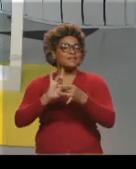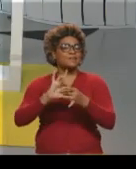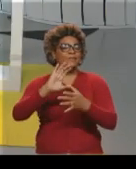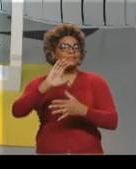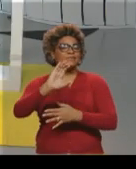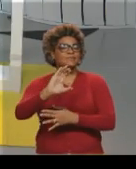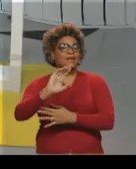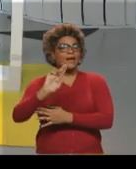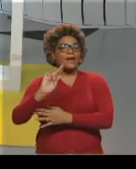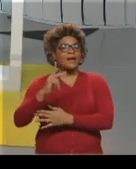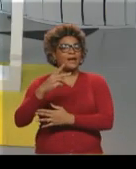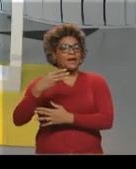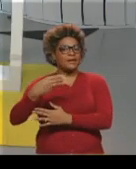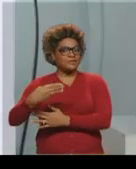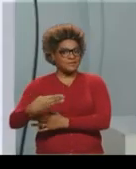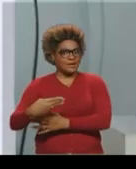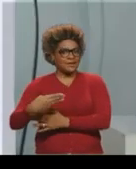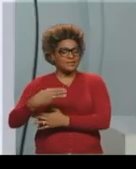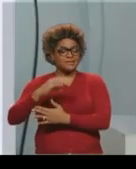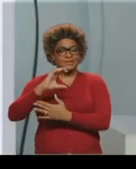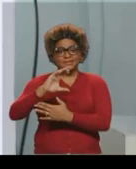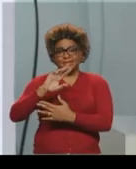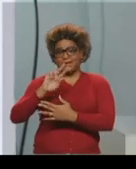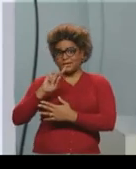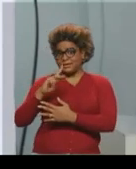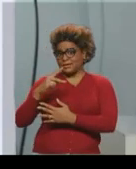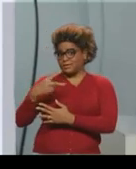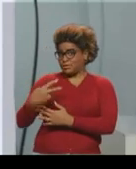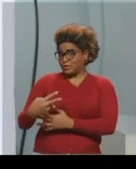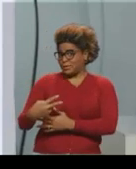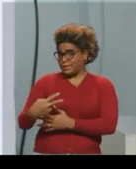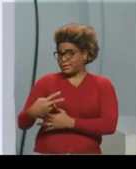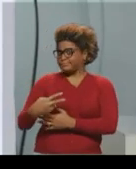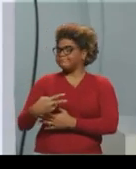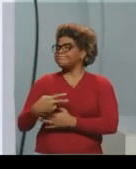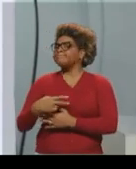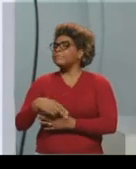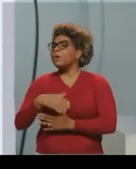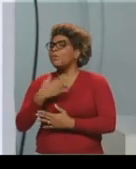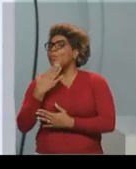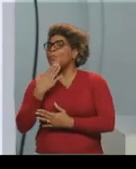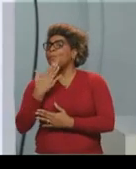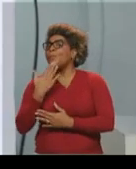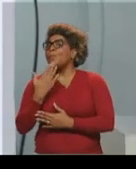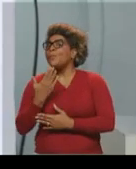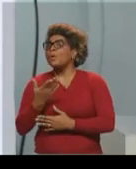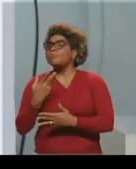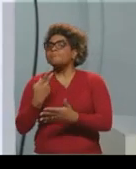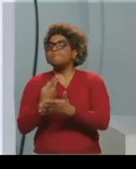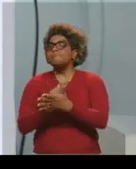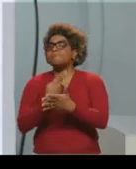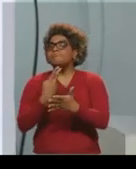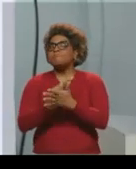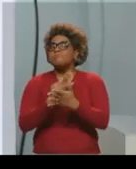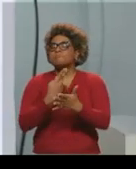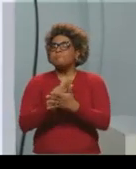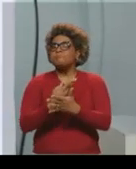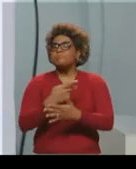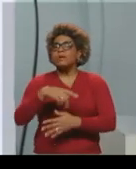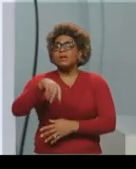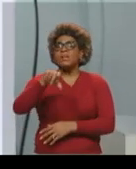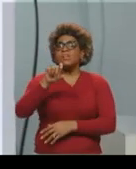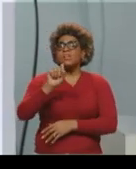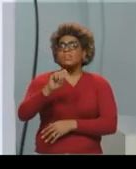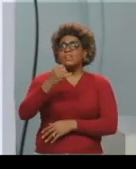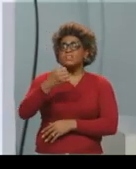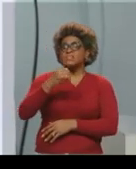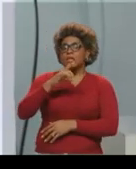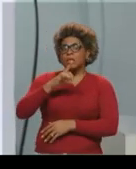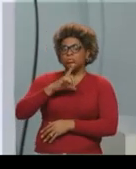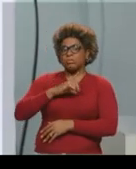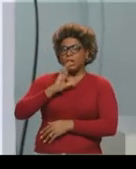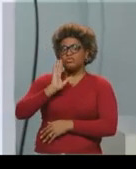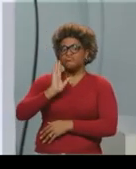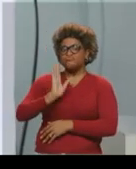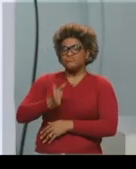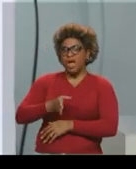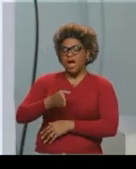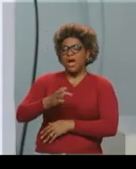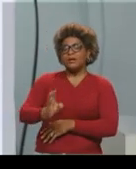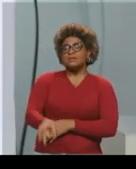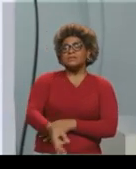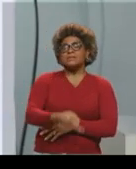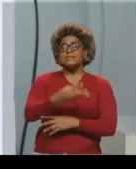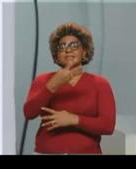CH3 e aqui CH2. Qual é o erro disso? O erro disso é que se ele já tem 3 hidrogênios, ele já faz